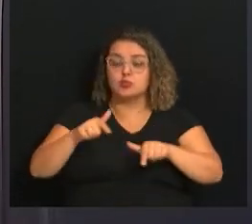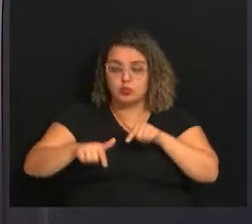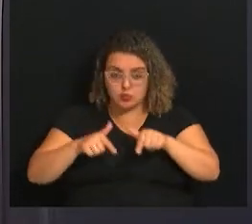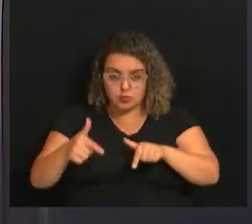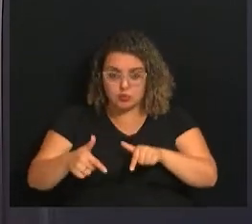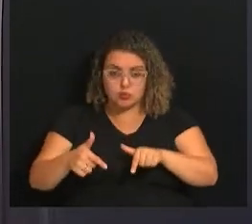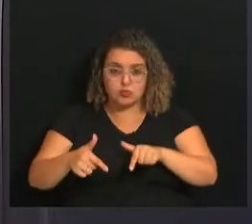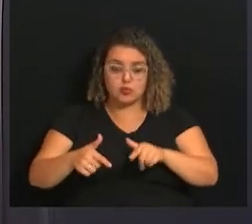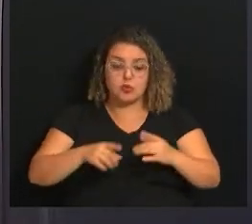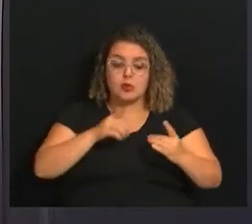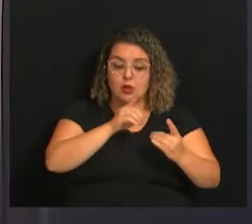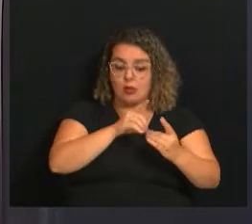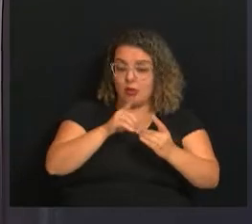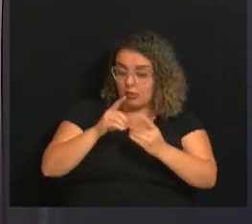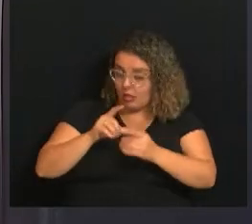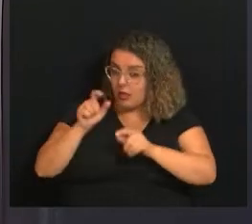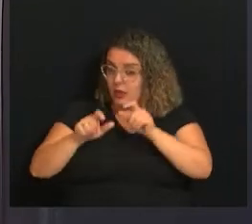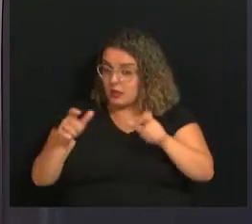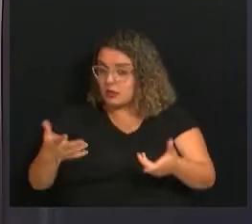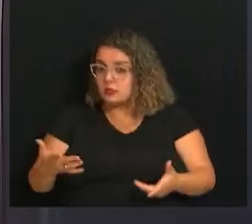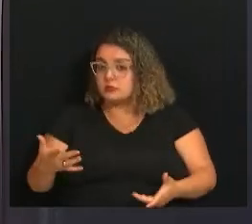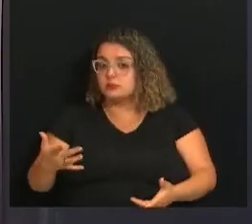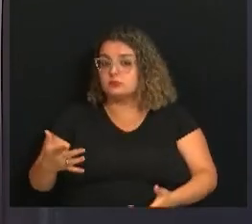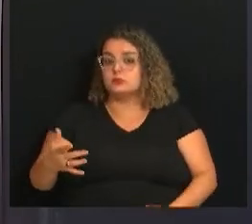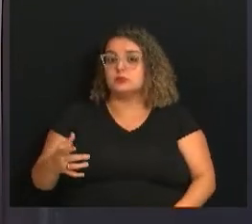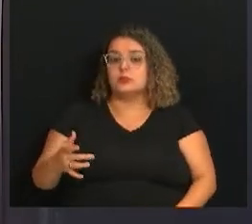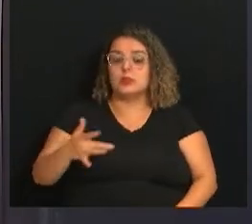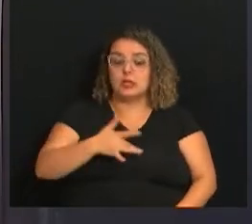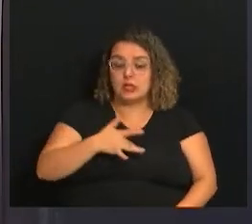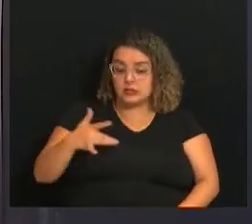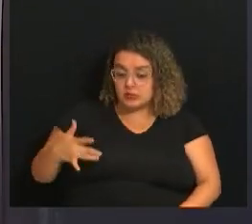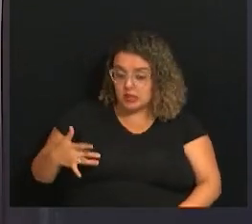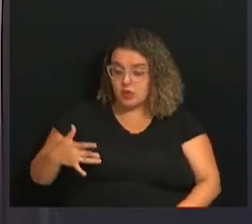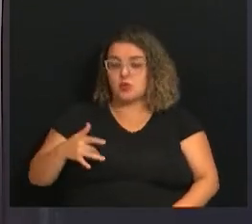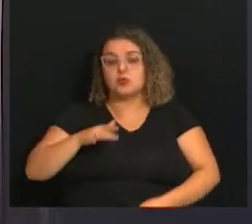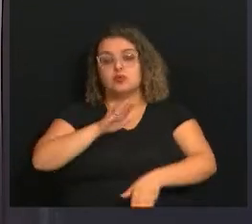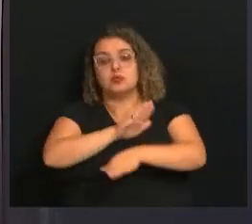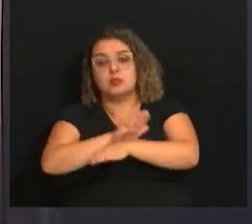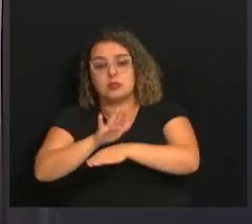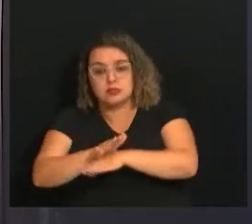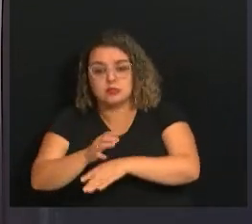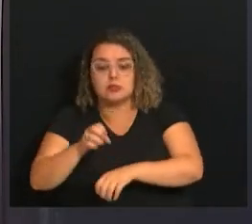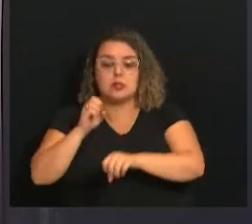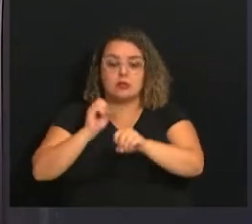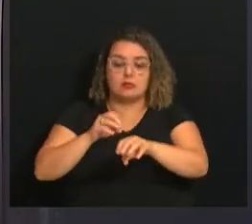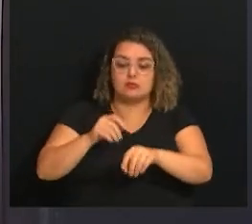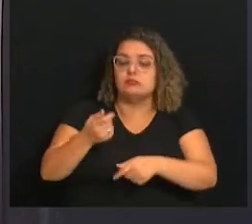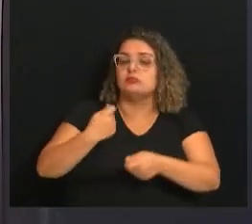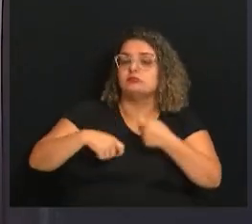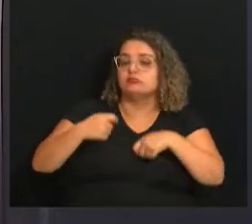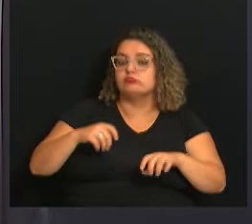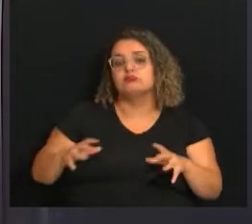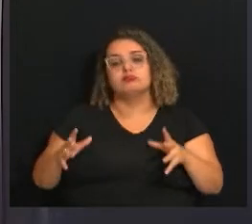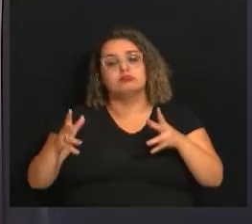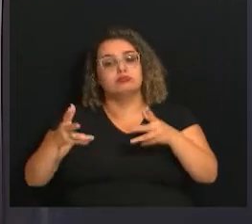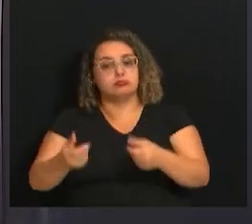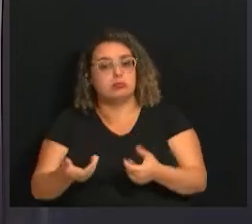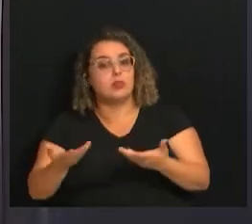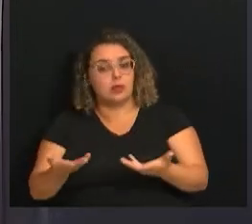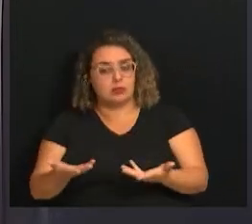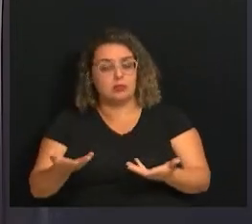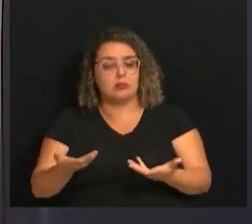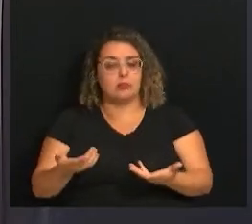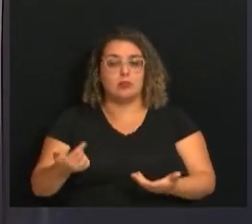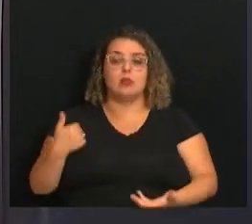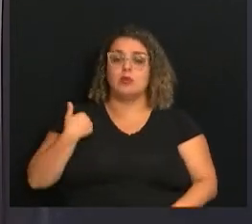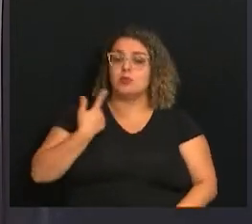a população na saúde, na assistência, na educação, na administração como um todo, a gente